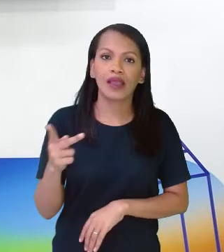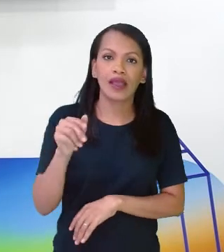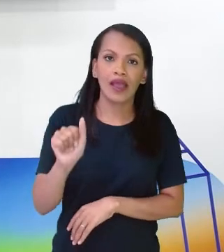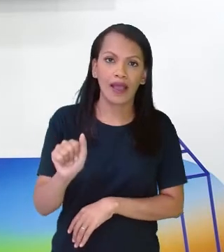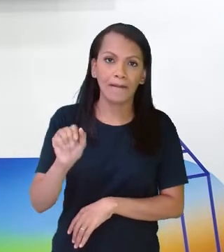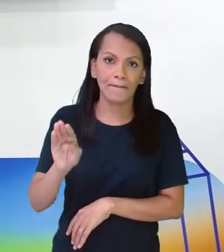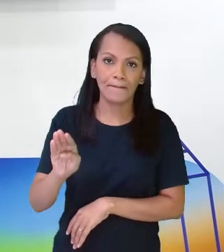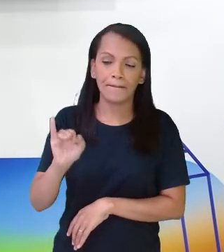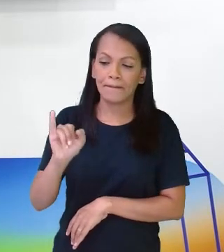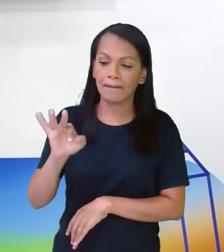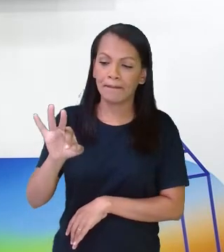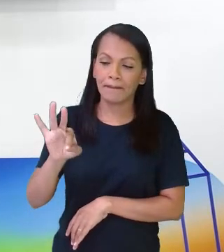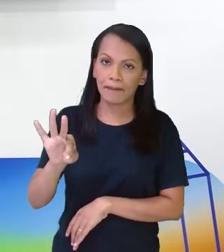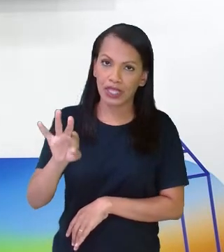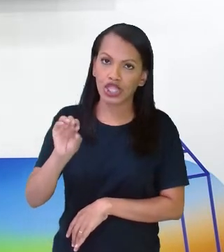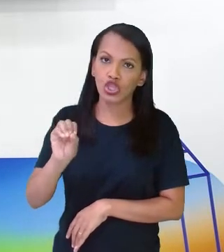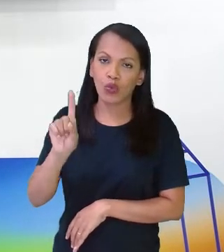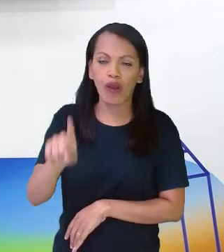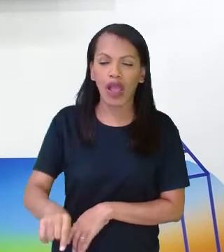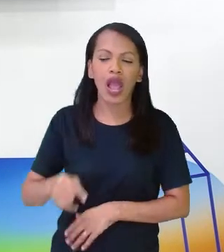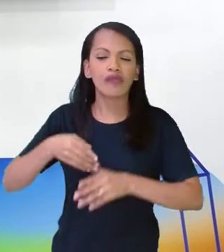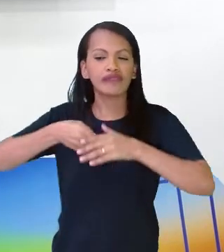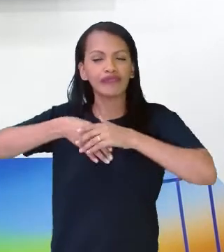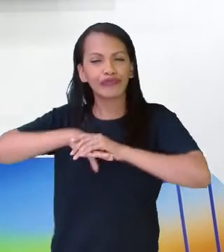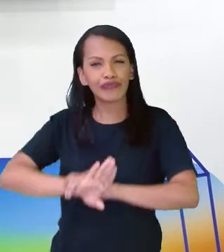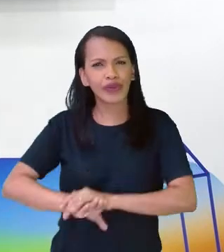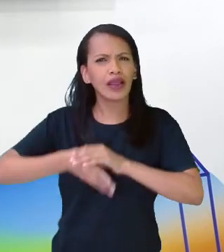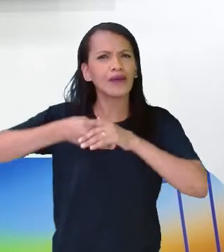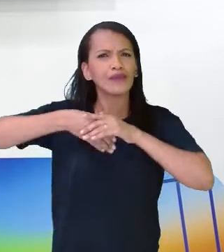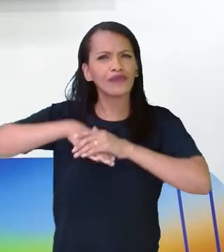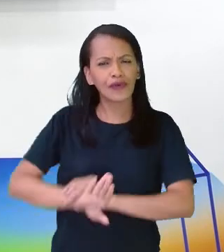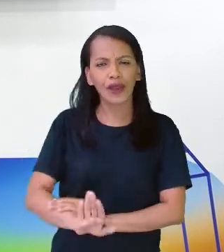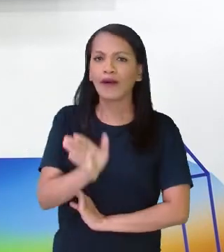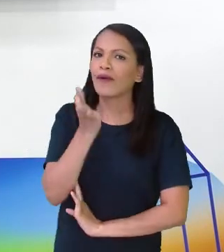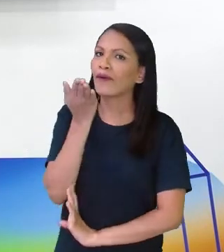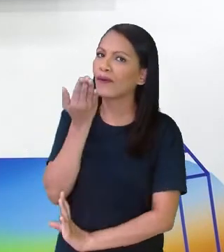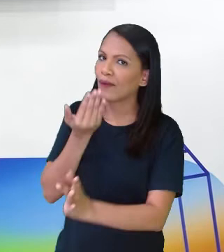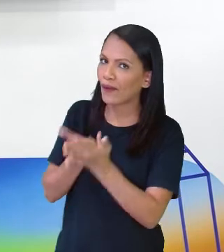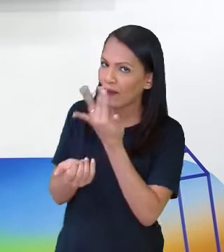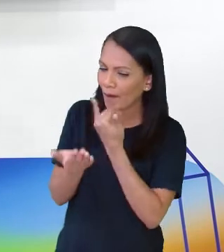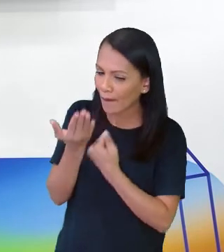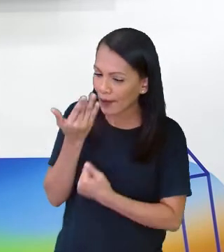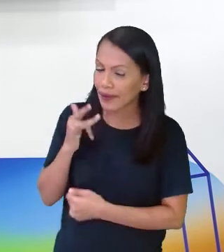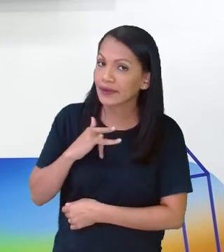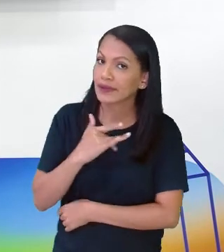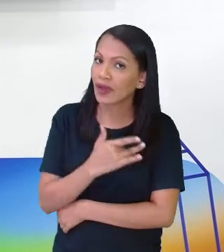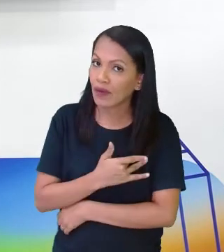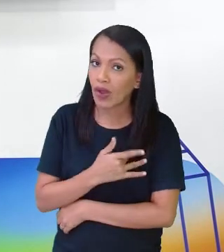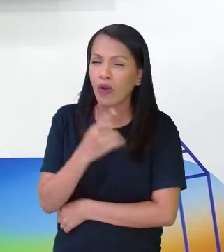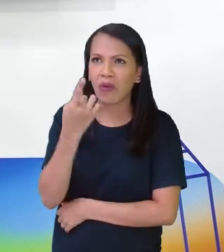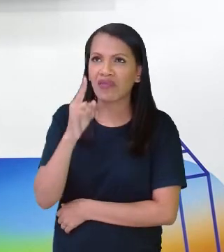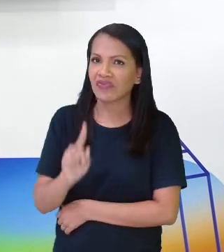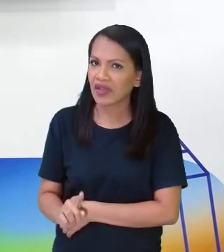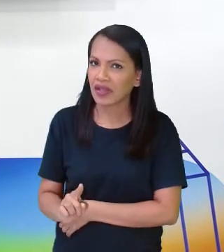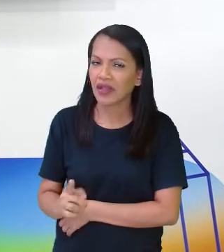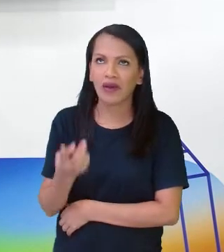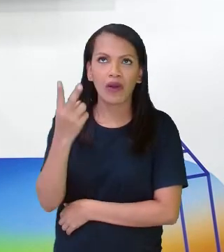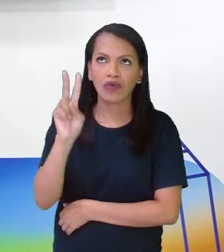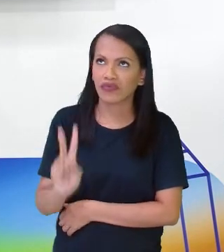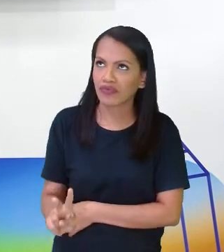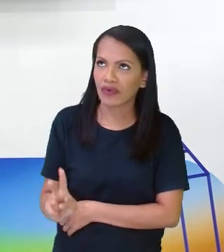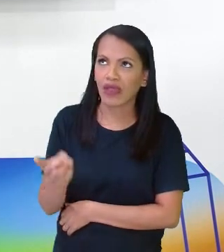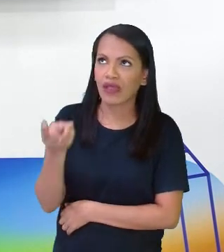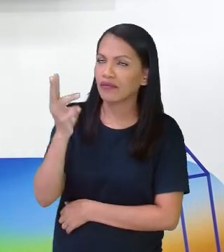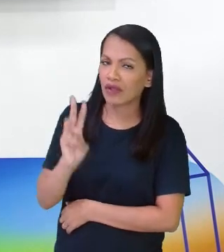hábito. Nesse sentido, a gente precisa ter o hábito de comer alimentos saudáveis. Se você come uma vez e outra não, isso não se transformou